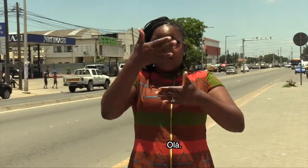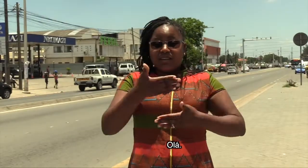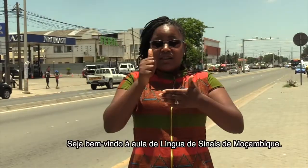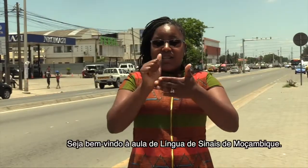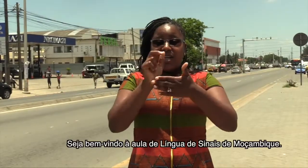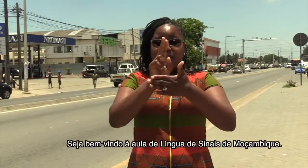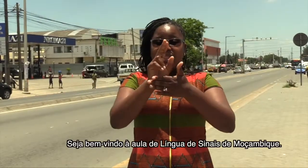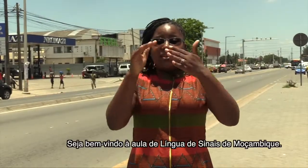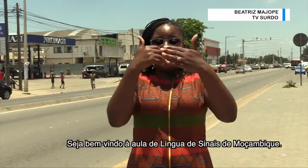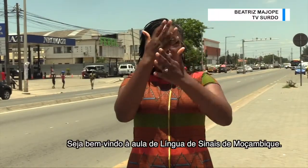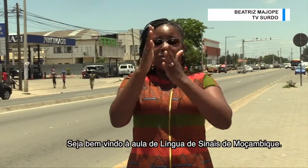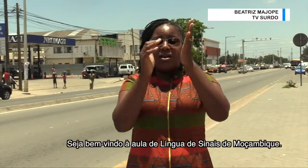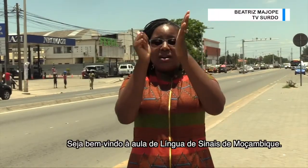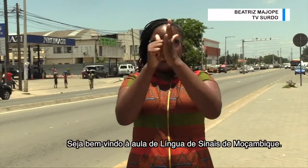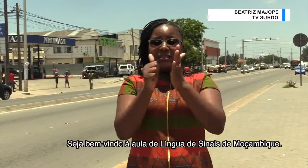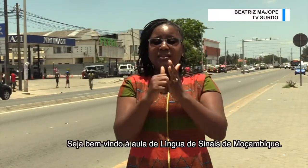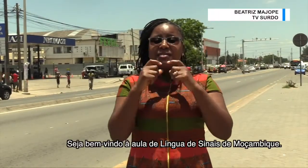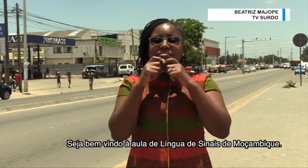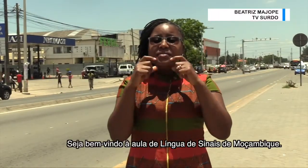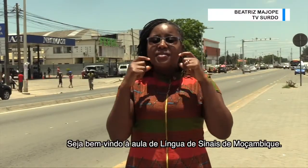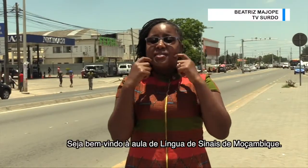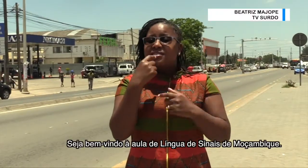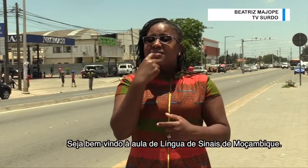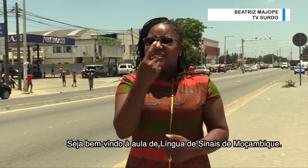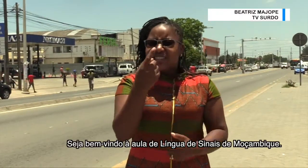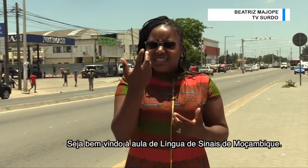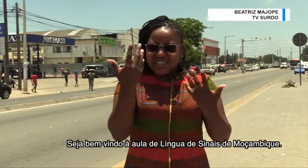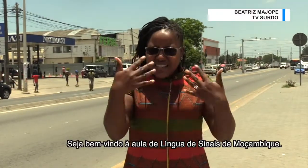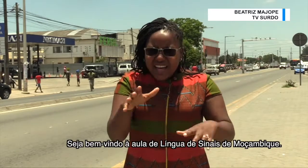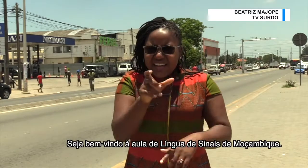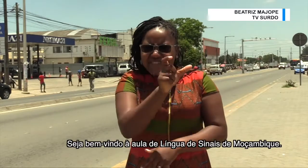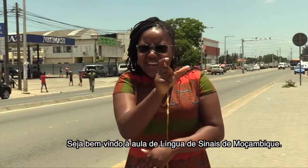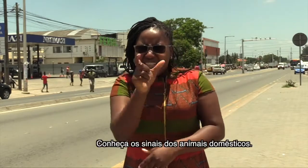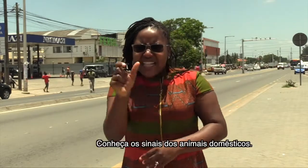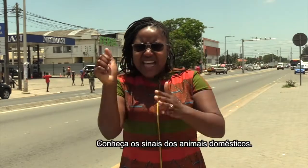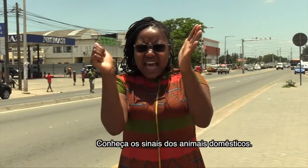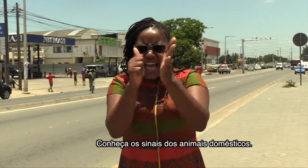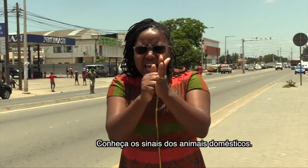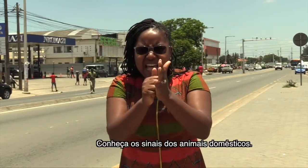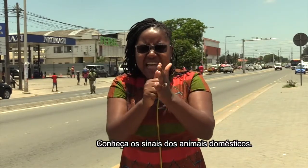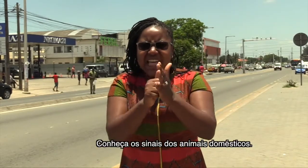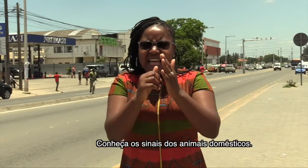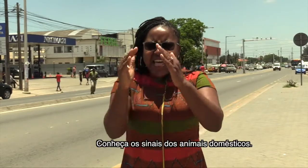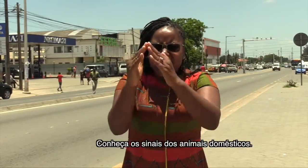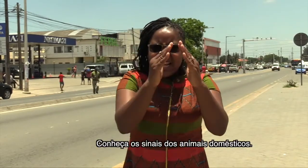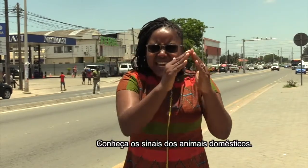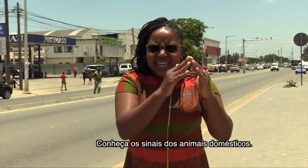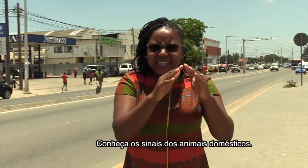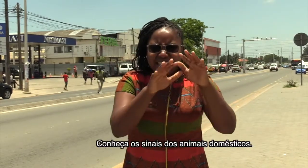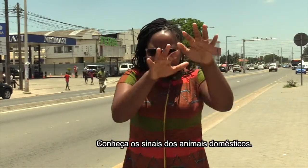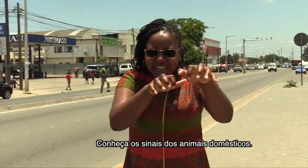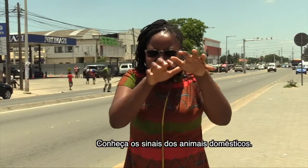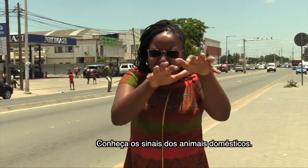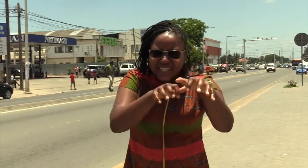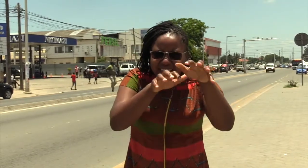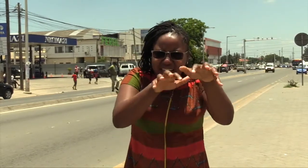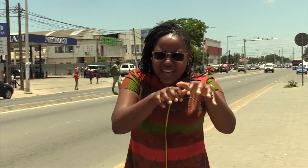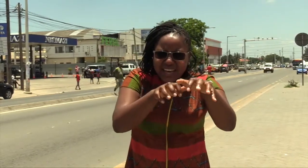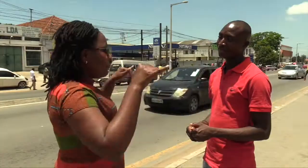Olá, bem-vindo à aula de Língua de Sinais de Moçambique. Conheça os sinais dos animais